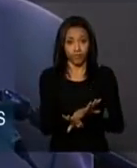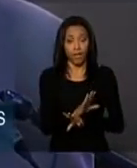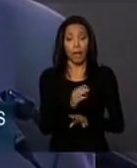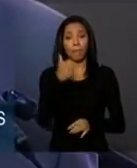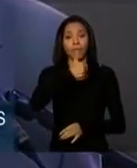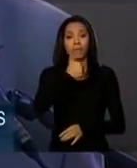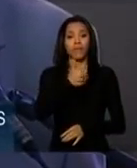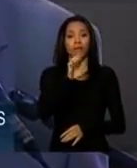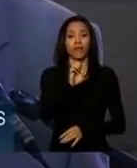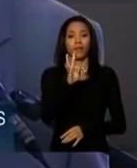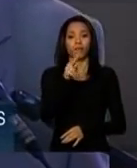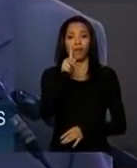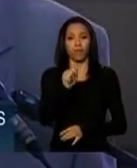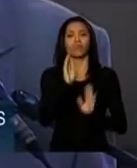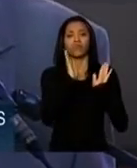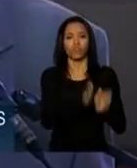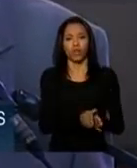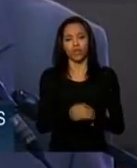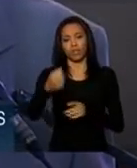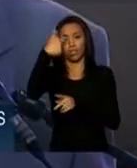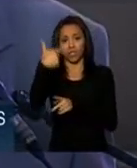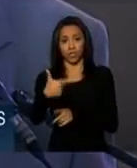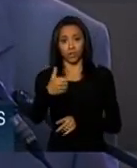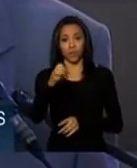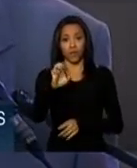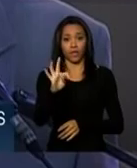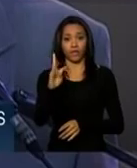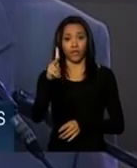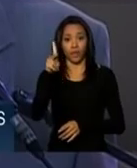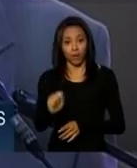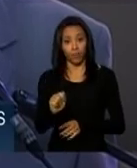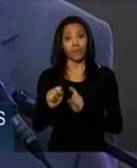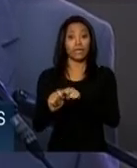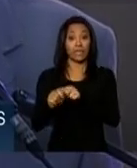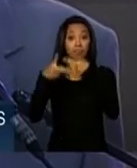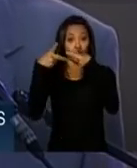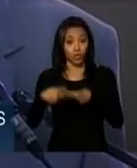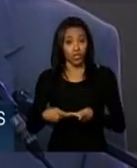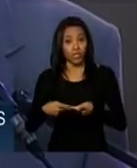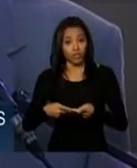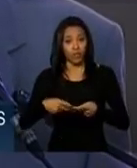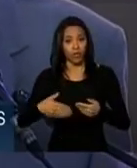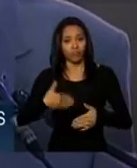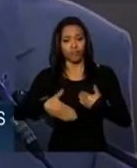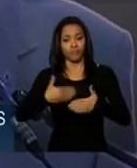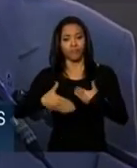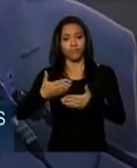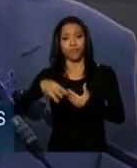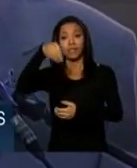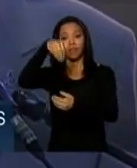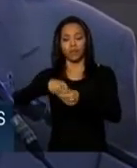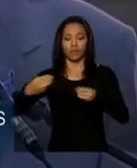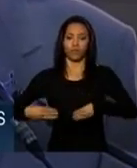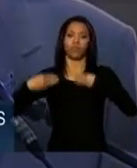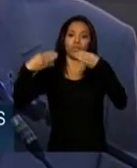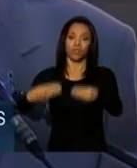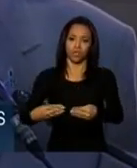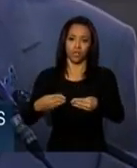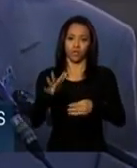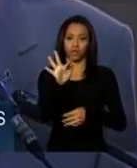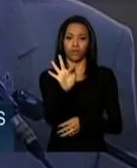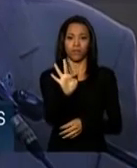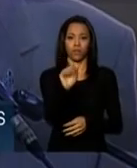com a segunda etapa desse projeto, tramitando no Ministério da Fazenda, já aprovado na COFIEX. Pedimos a Vossa